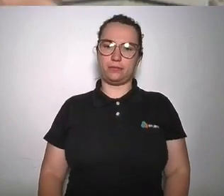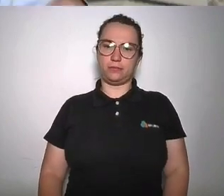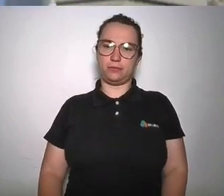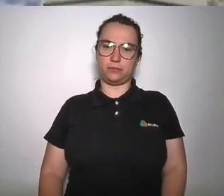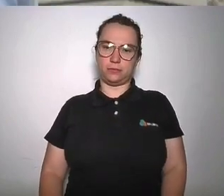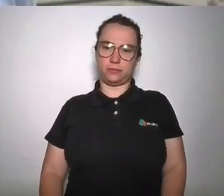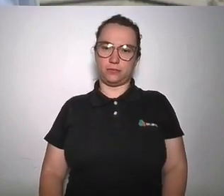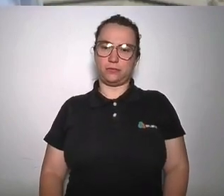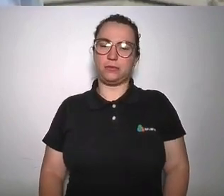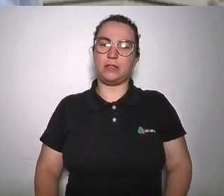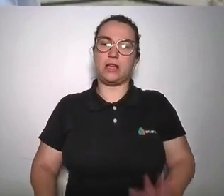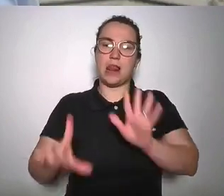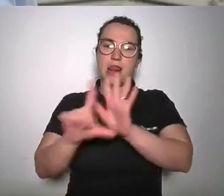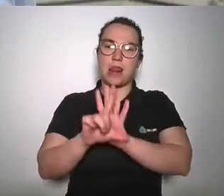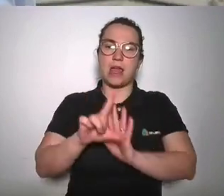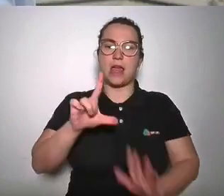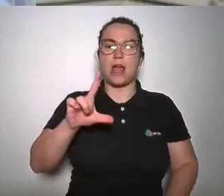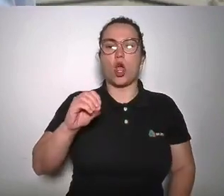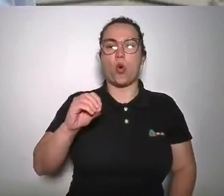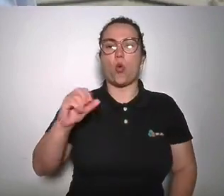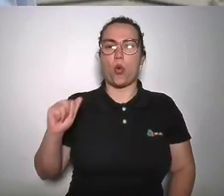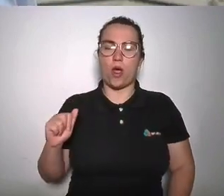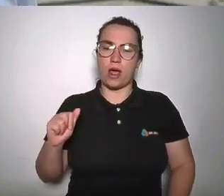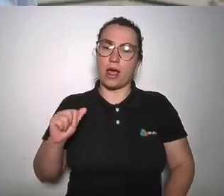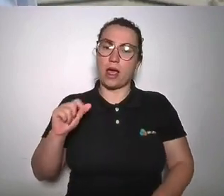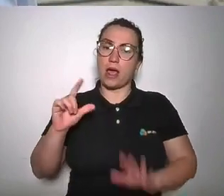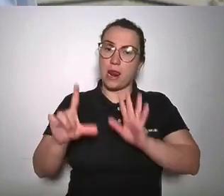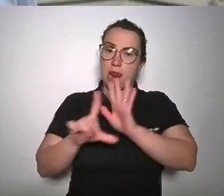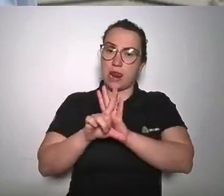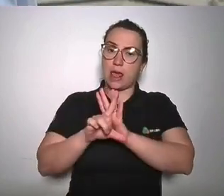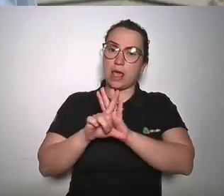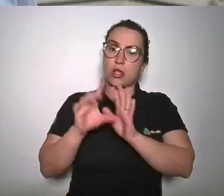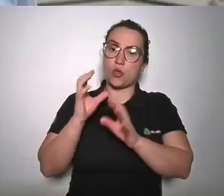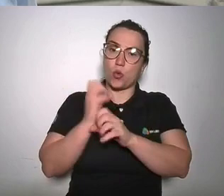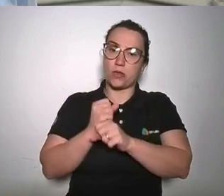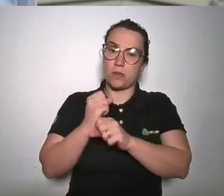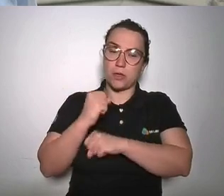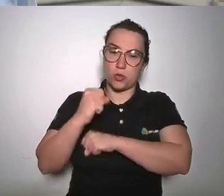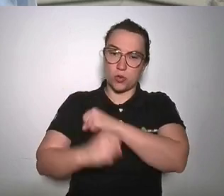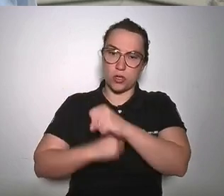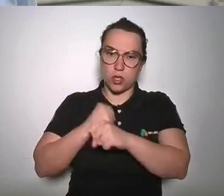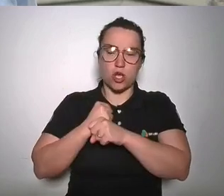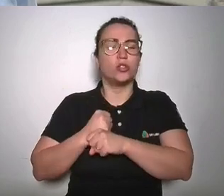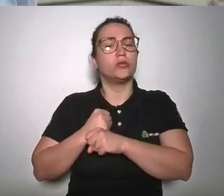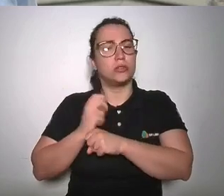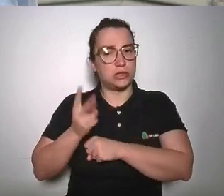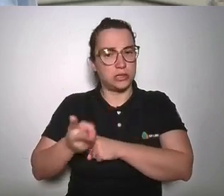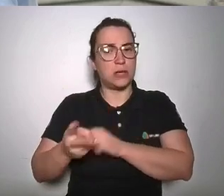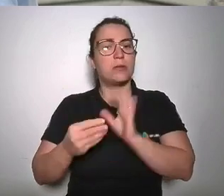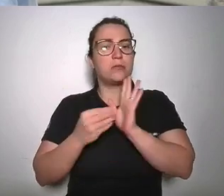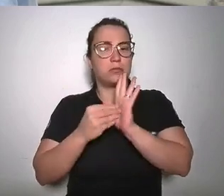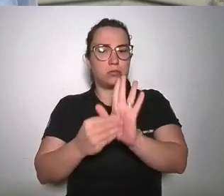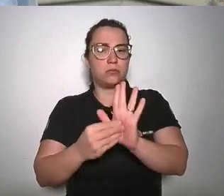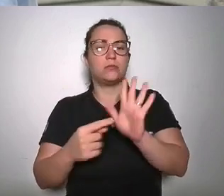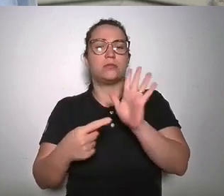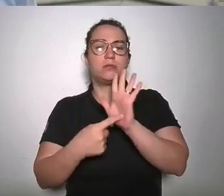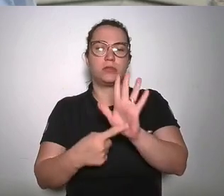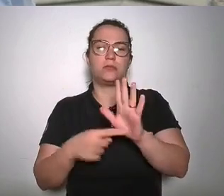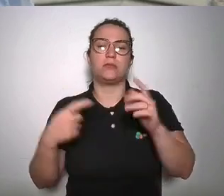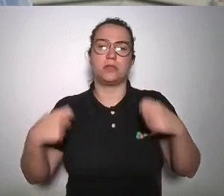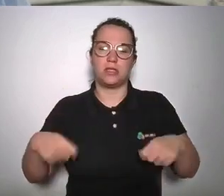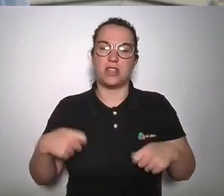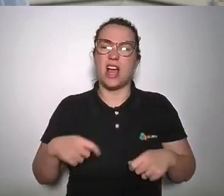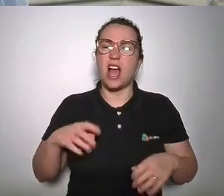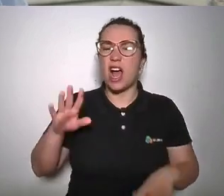Lei LOA, Lei Orçamentária Anual. Então, todos os anos nós temos que mandar o orçamento aqui. Mas pode